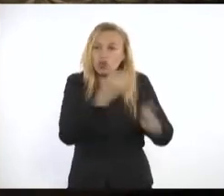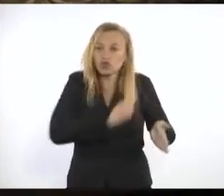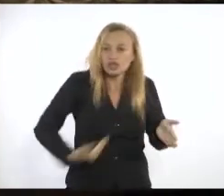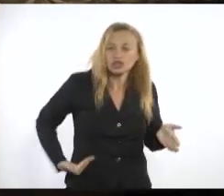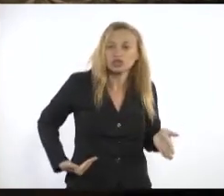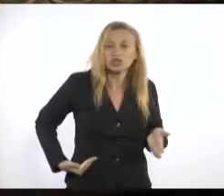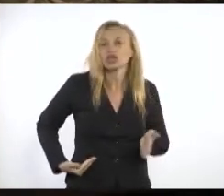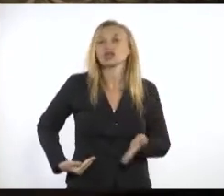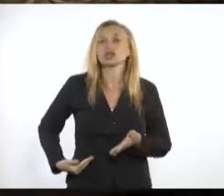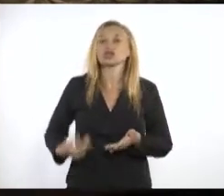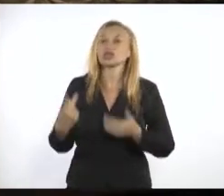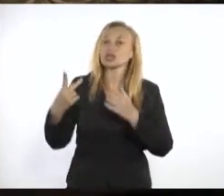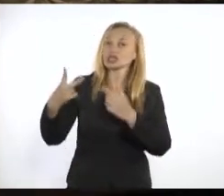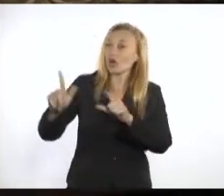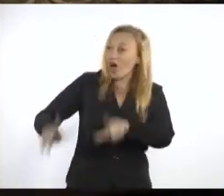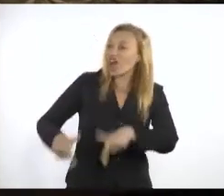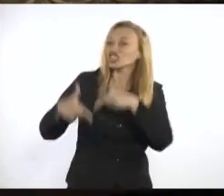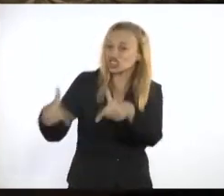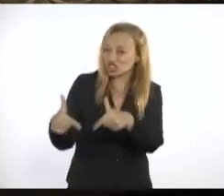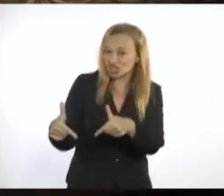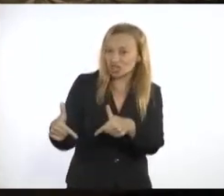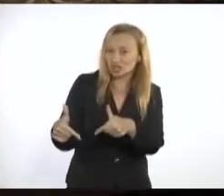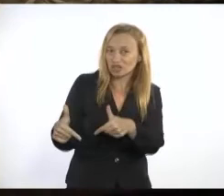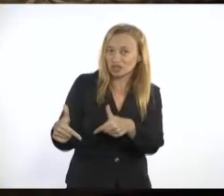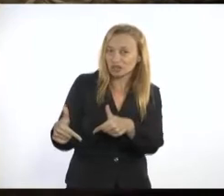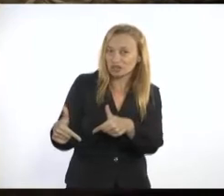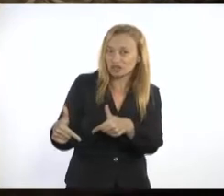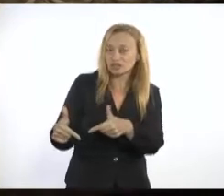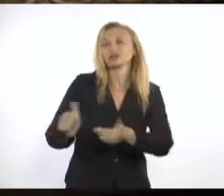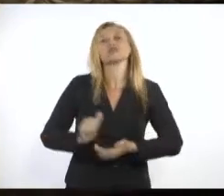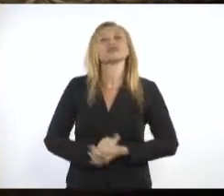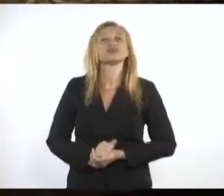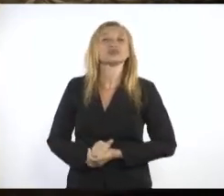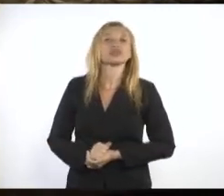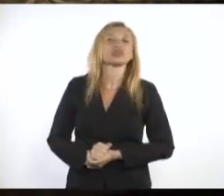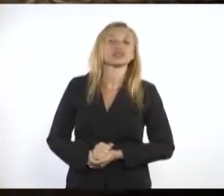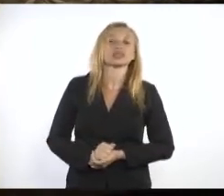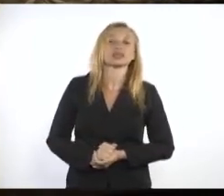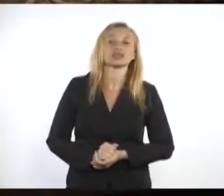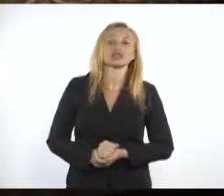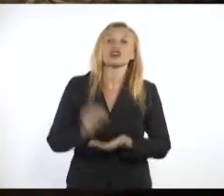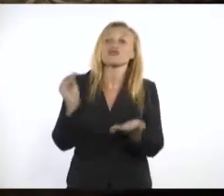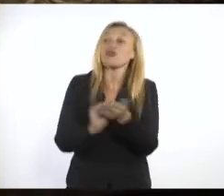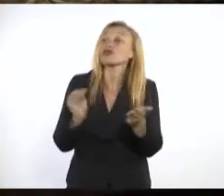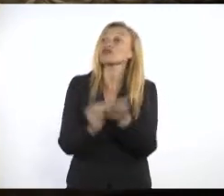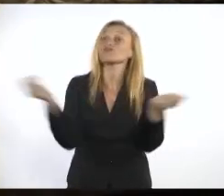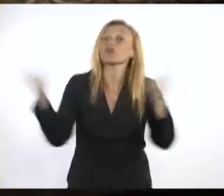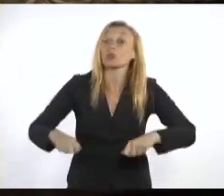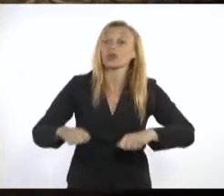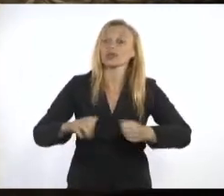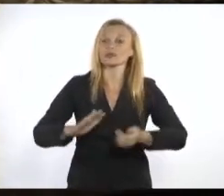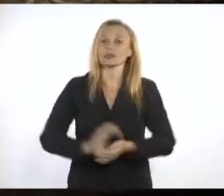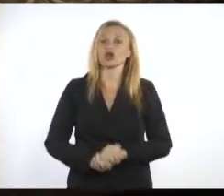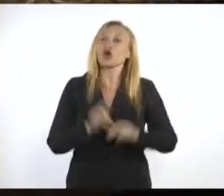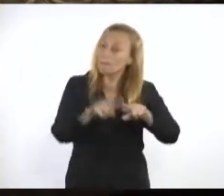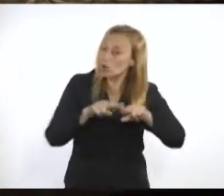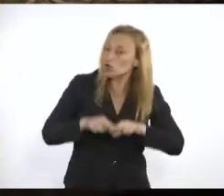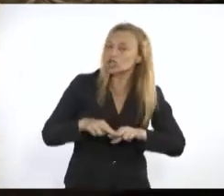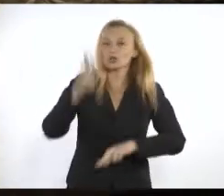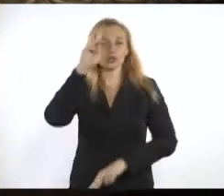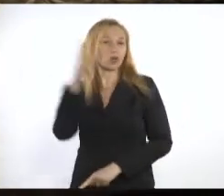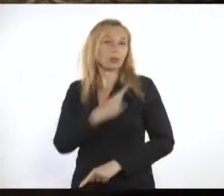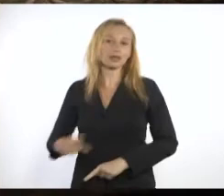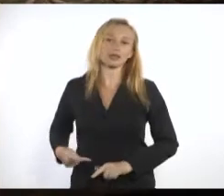as suas ações e as suas atribuições e as suas incompetências. Por isso, senhor